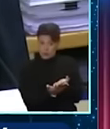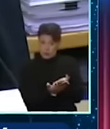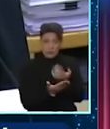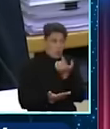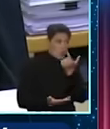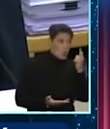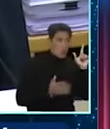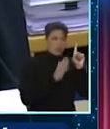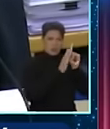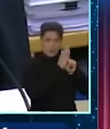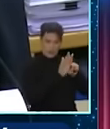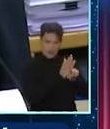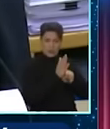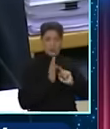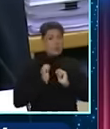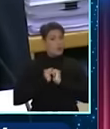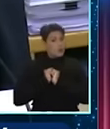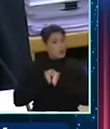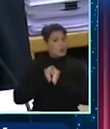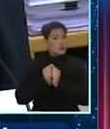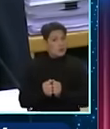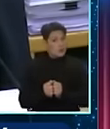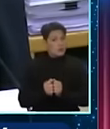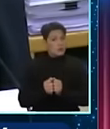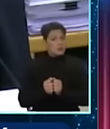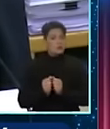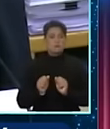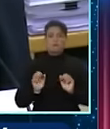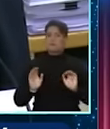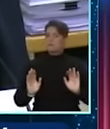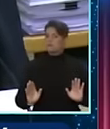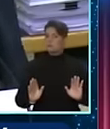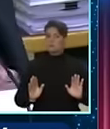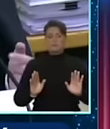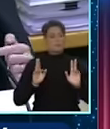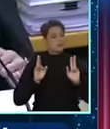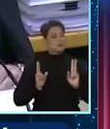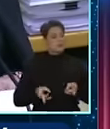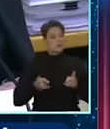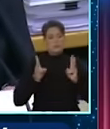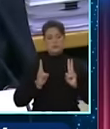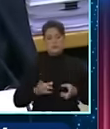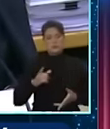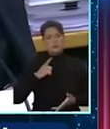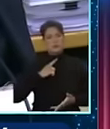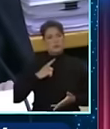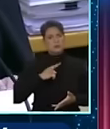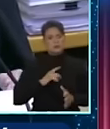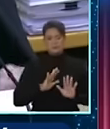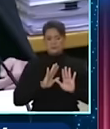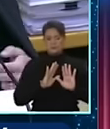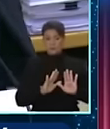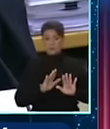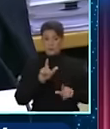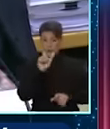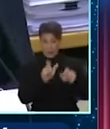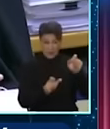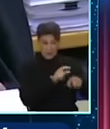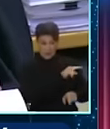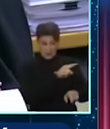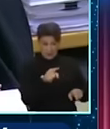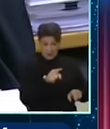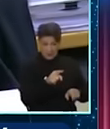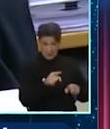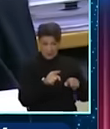desmandos do Ministro Alexandre de Moraes e com relação às medidas a serem feitas tem uma aqui importantíssima eh o